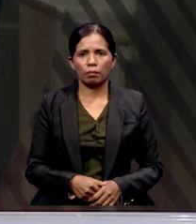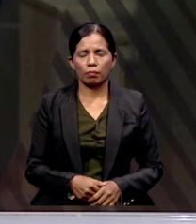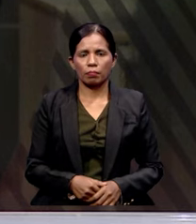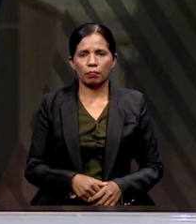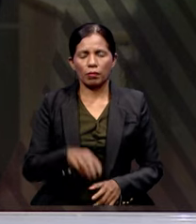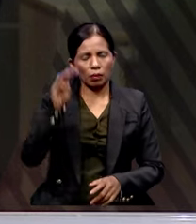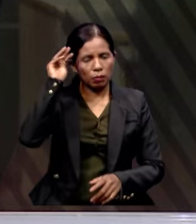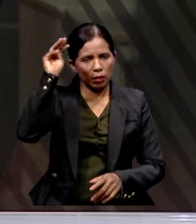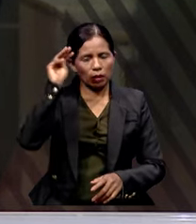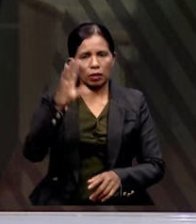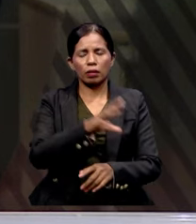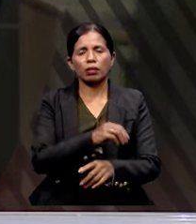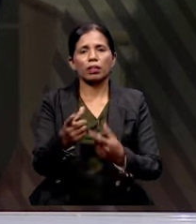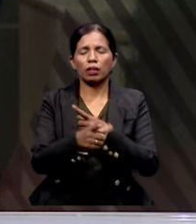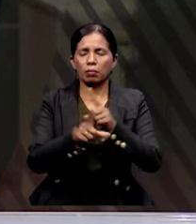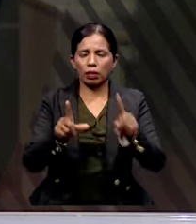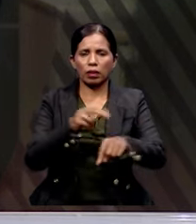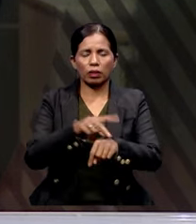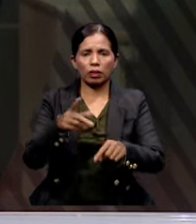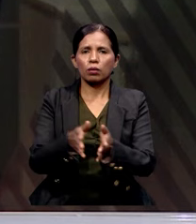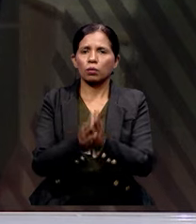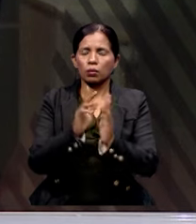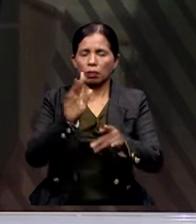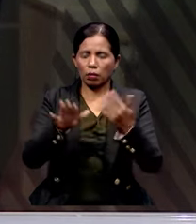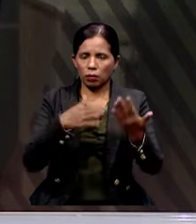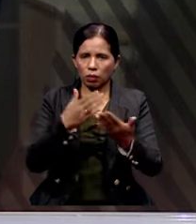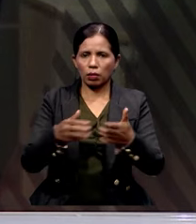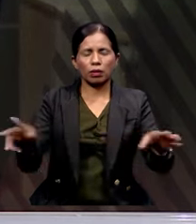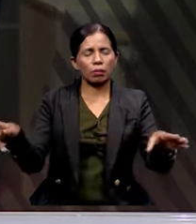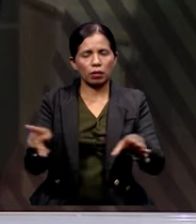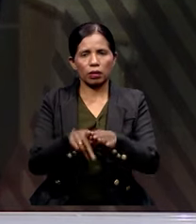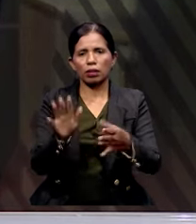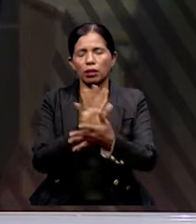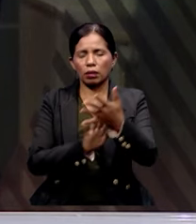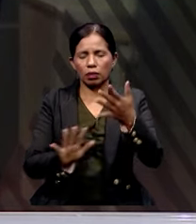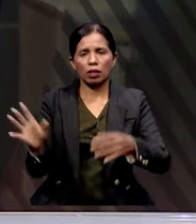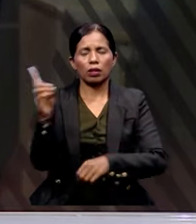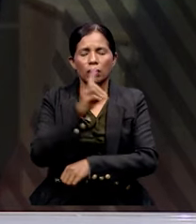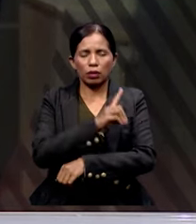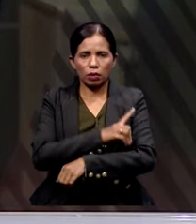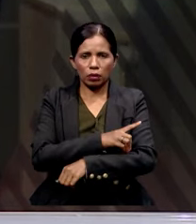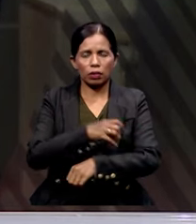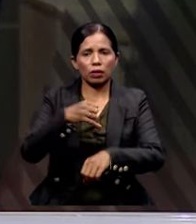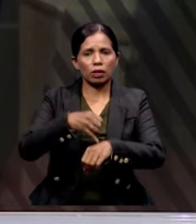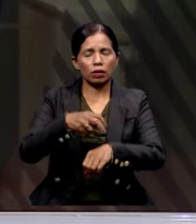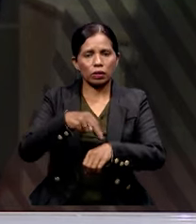Ministro Assunto Combatente e Libertação Nacional, Russo Cidadão Roto, ato participa a celebração Lorong Herói Nacional a